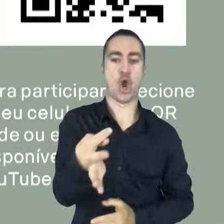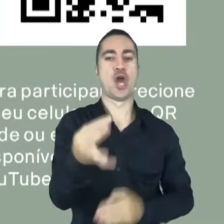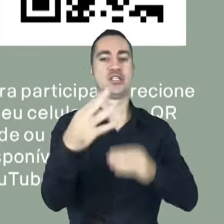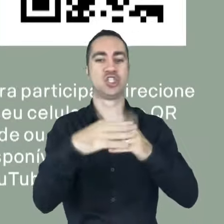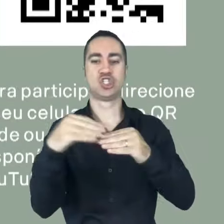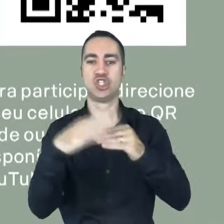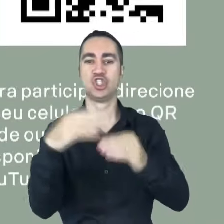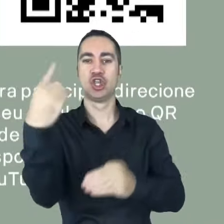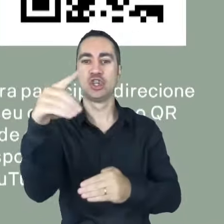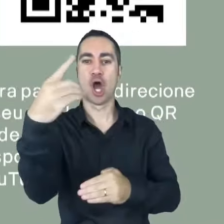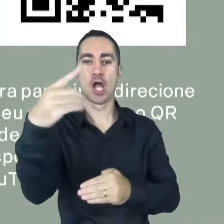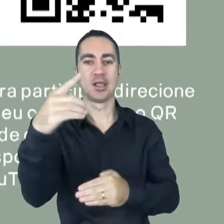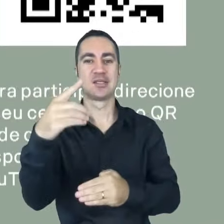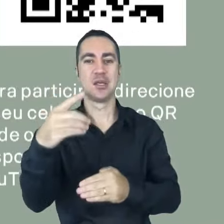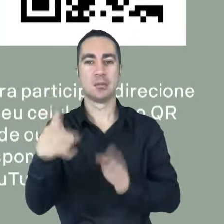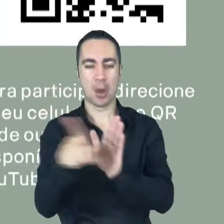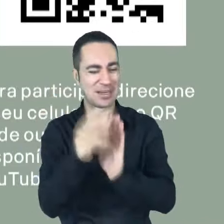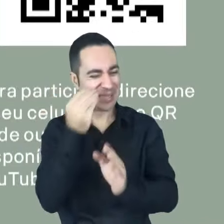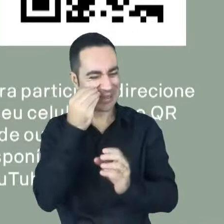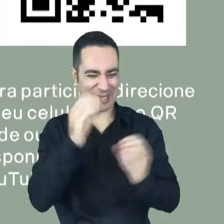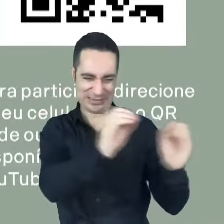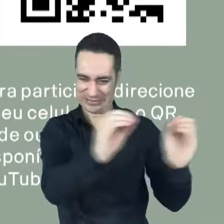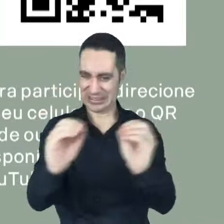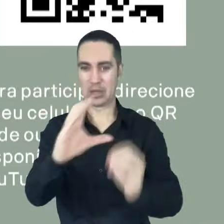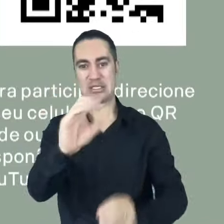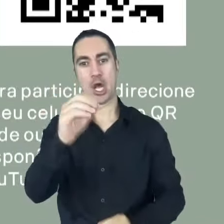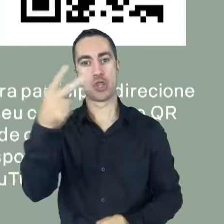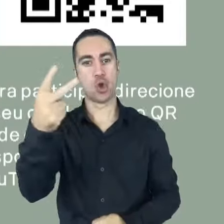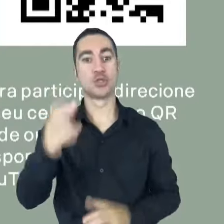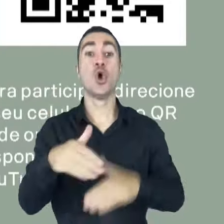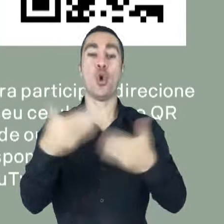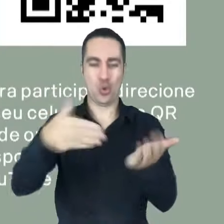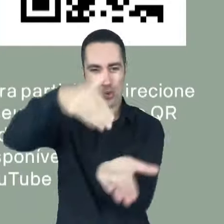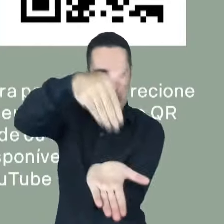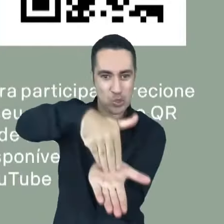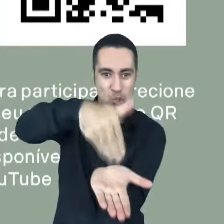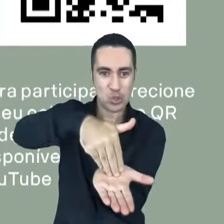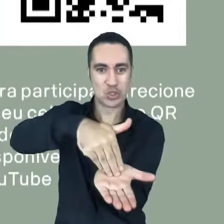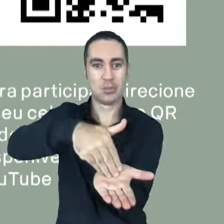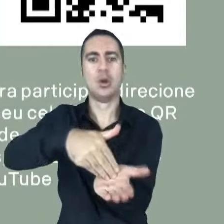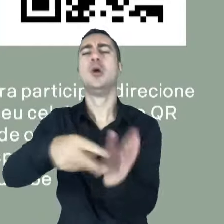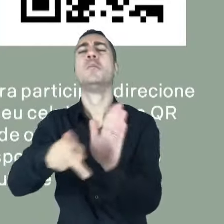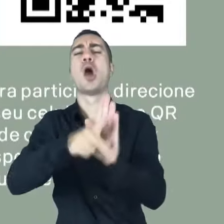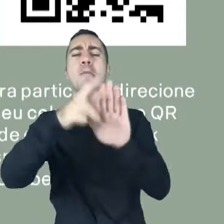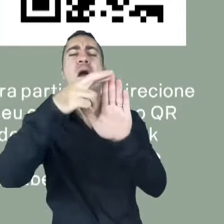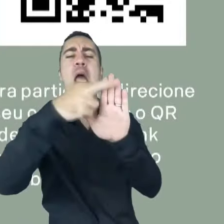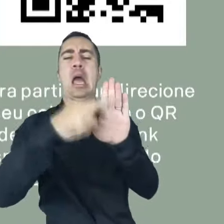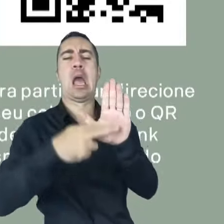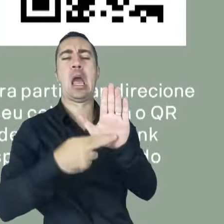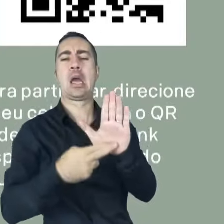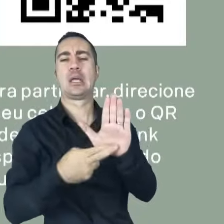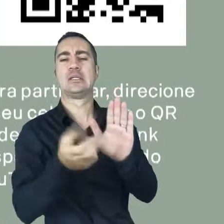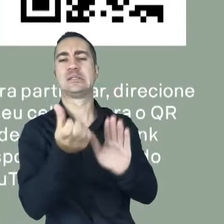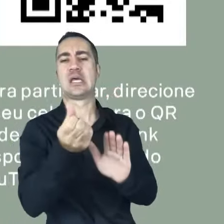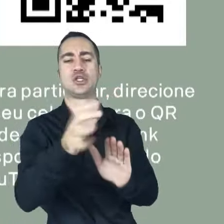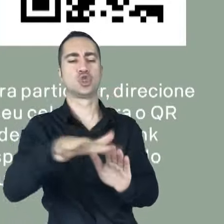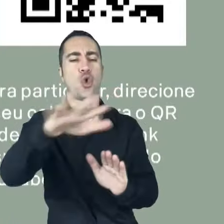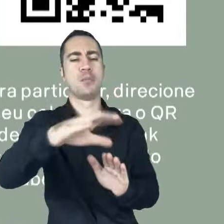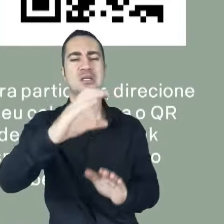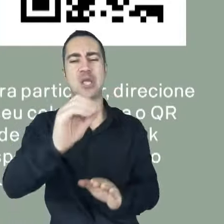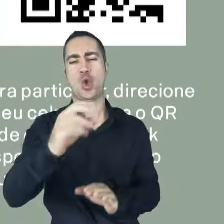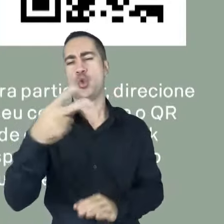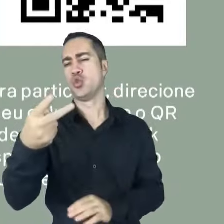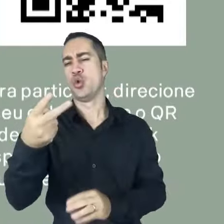metas net zero, ou a conclusão do livro de regras do artigo 6 sobre o mercado de carbono, uma